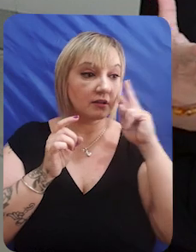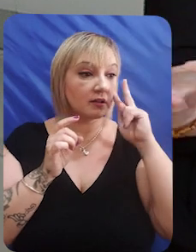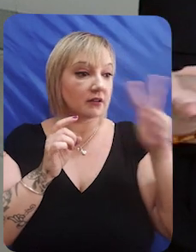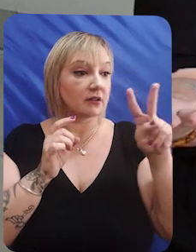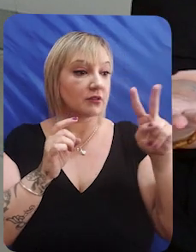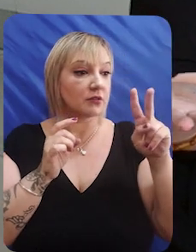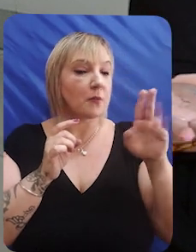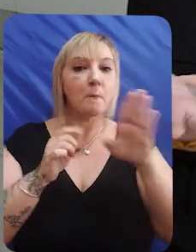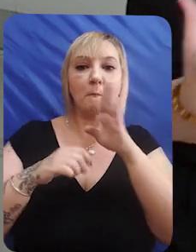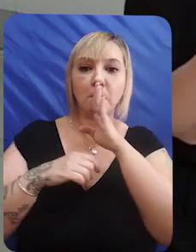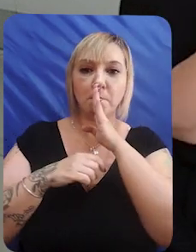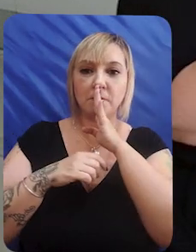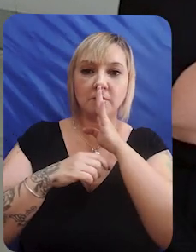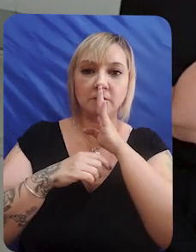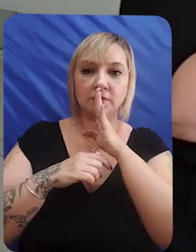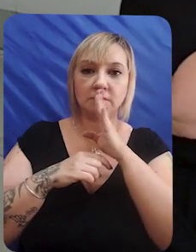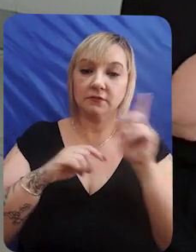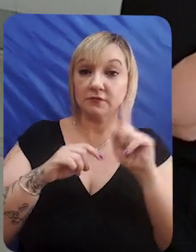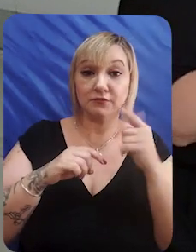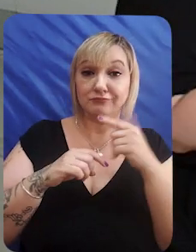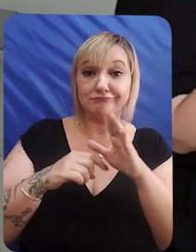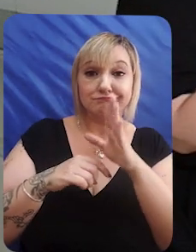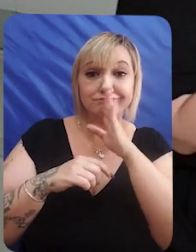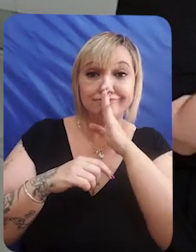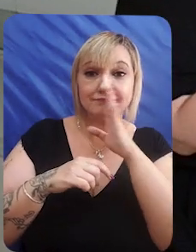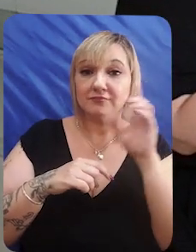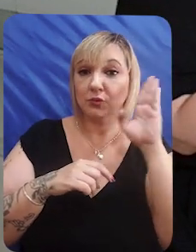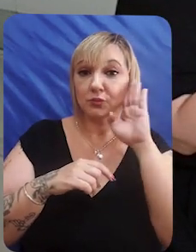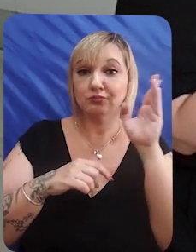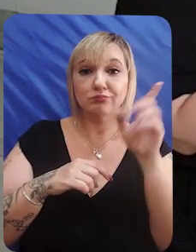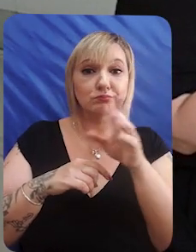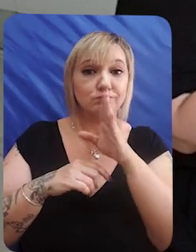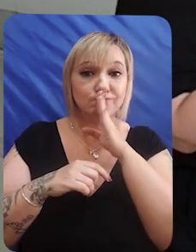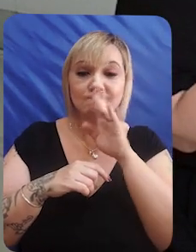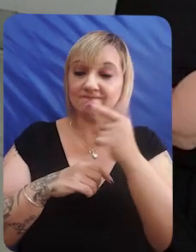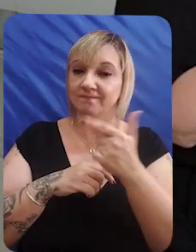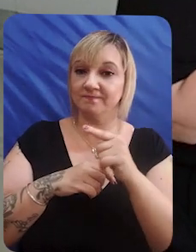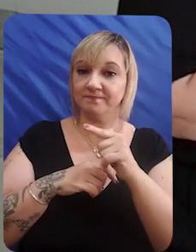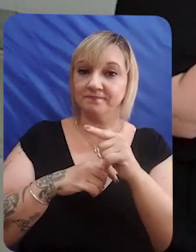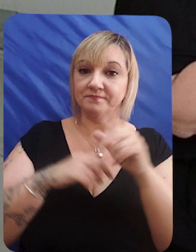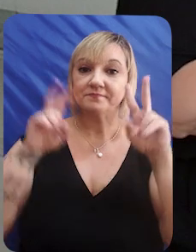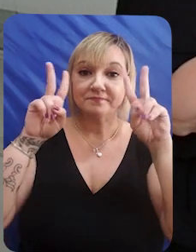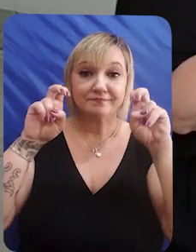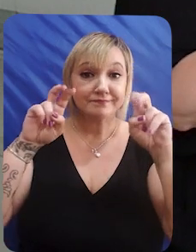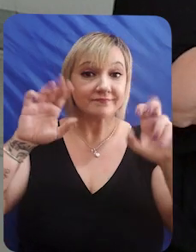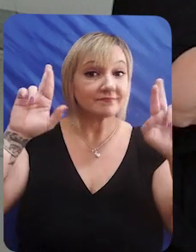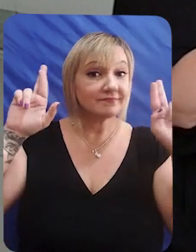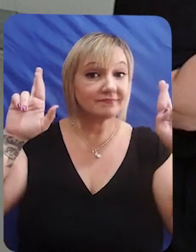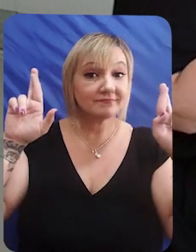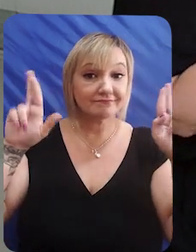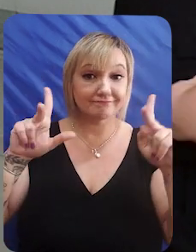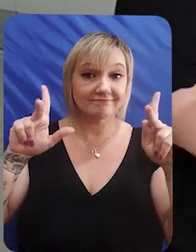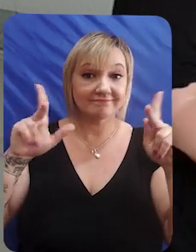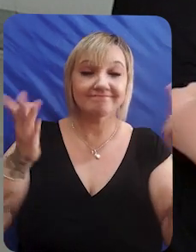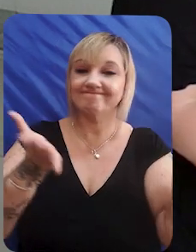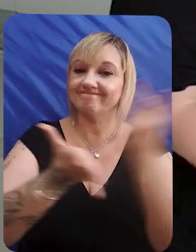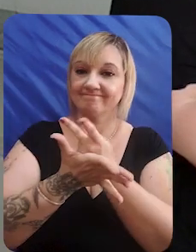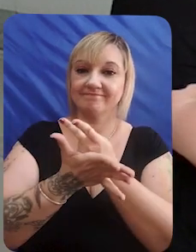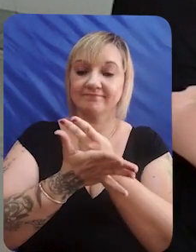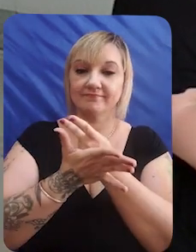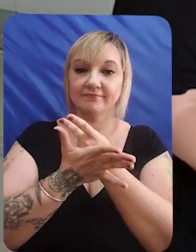mas ele é mudo. Para começar, já não existe surdo-mudo. Esse é um termo completamente errôneo. Se